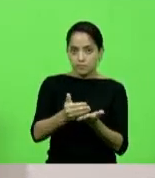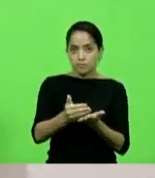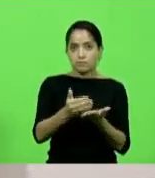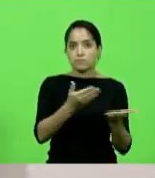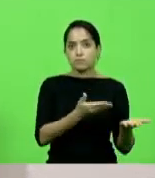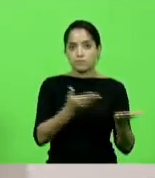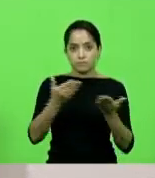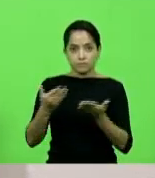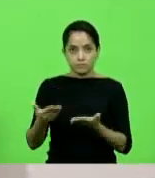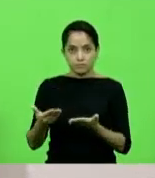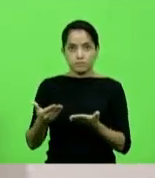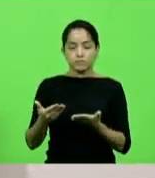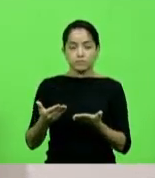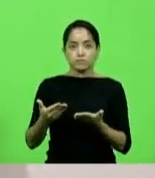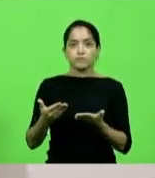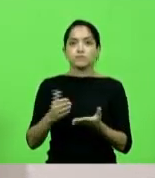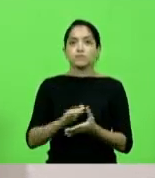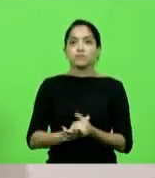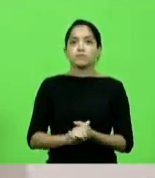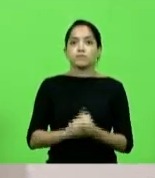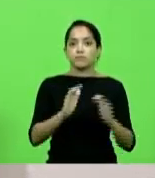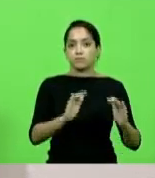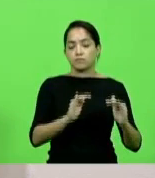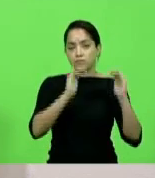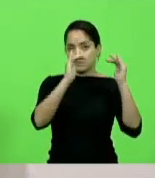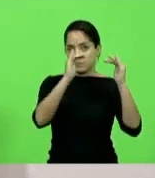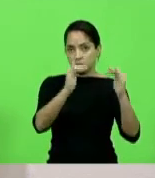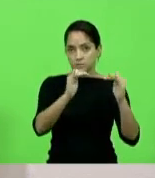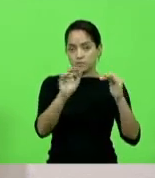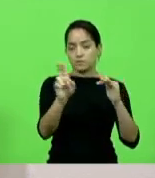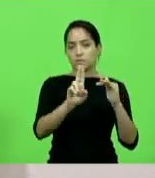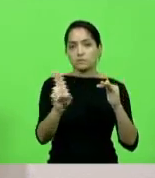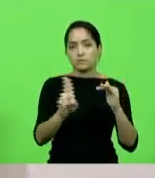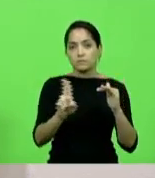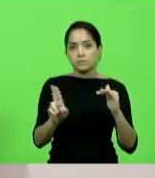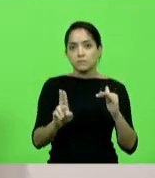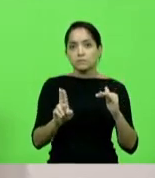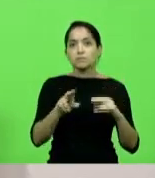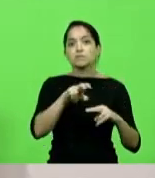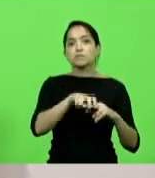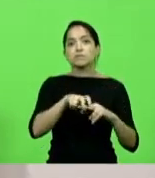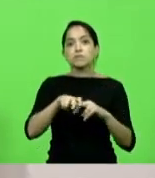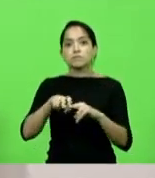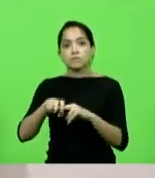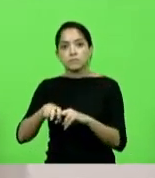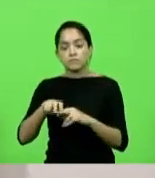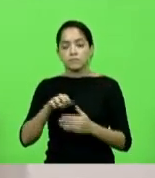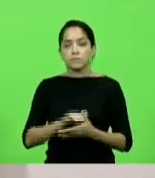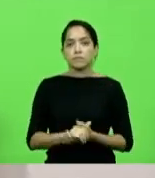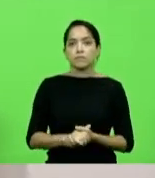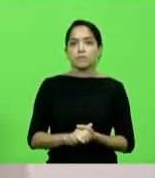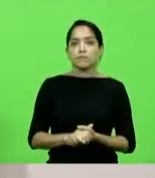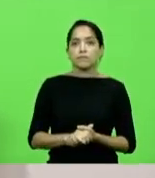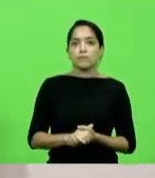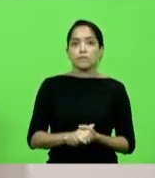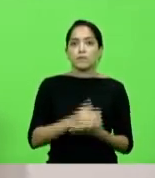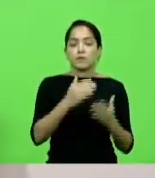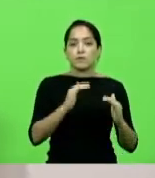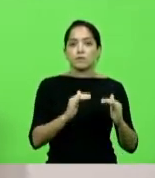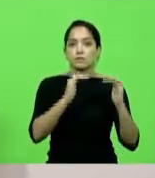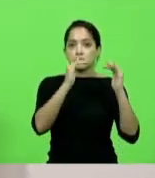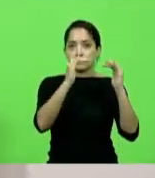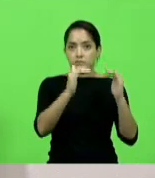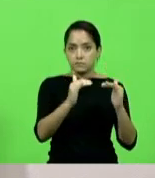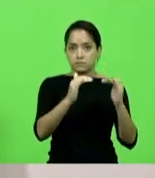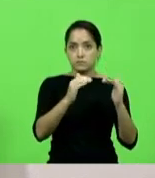senhor presidente convidou as seguintes autoridades que foram nominadas para tomarem assento à mesa. Excelentíssimo